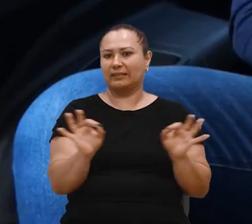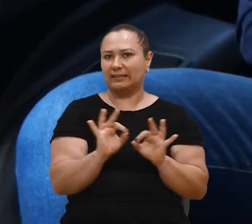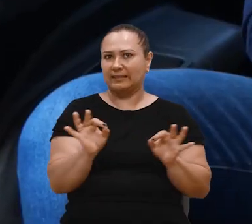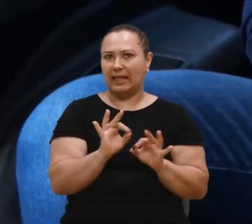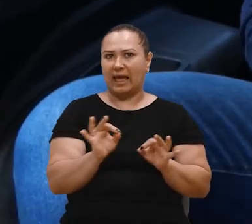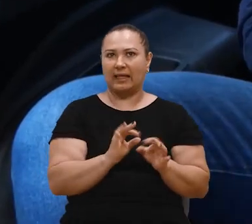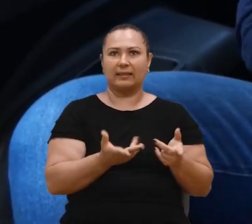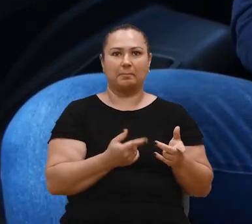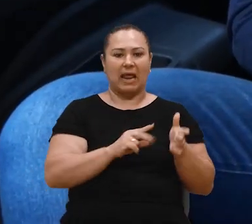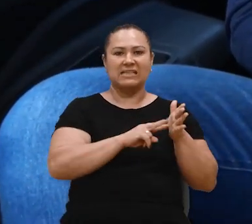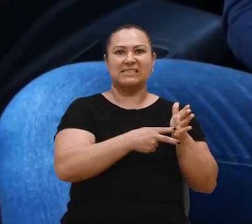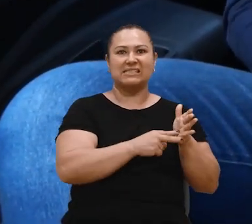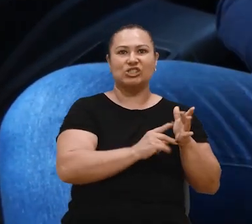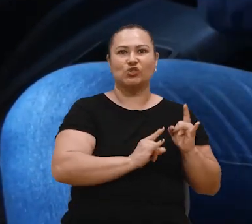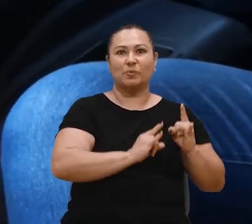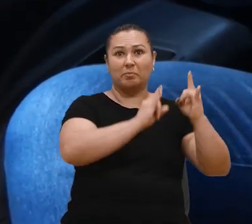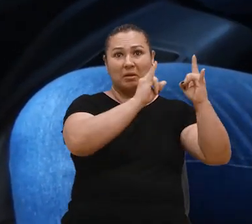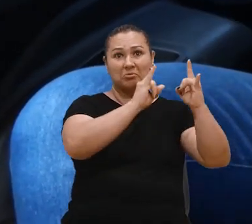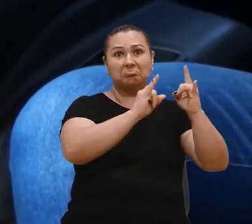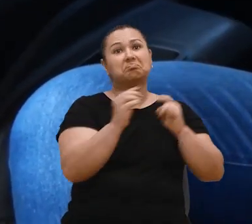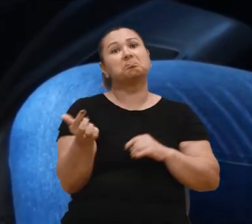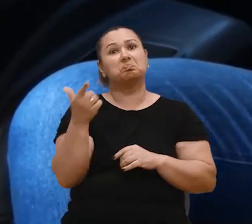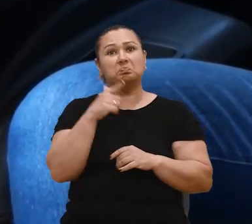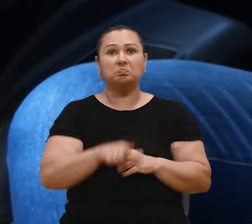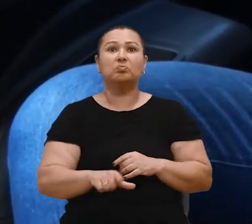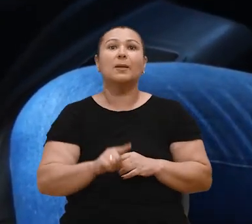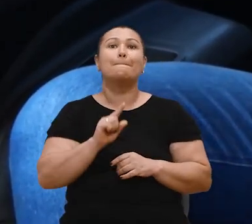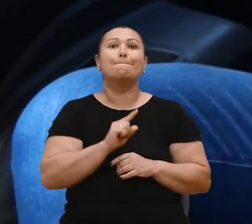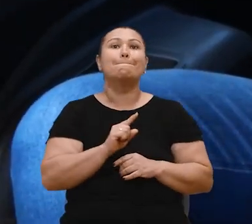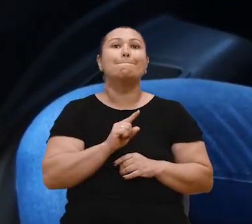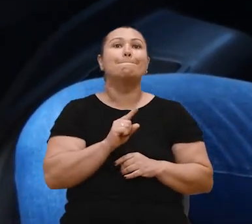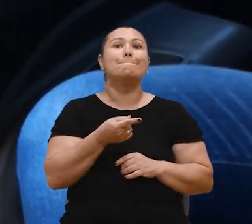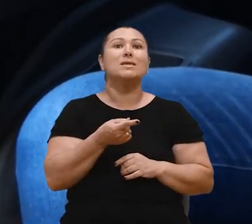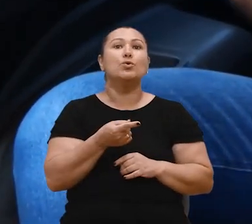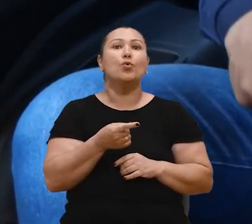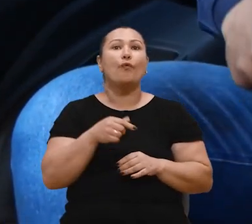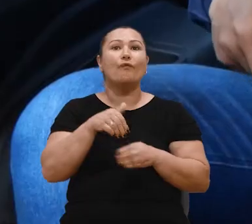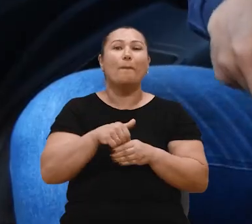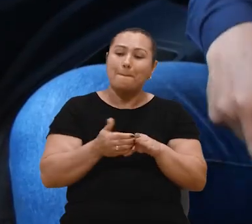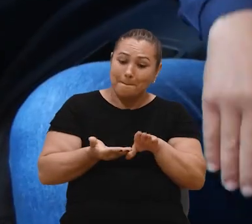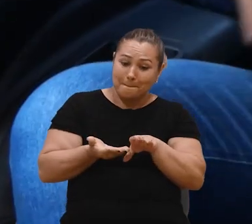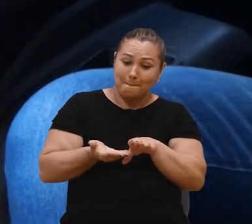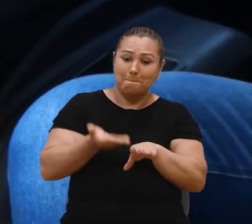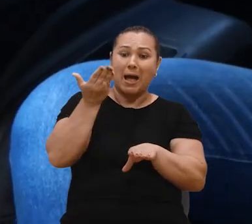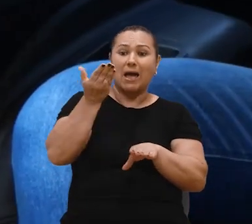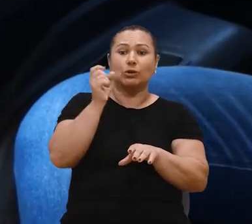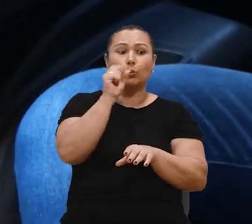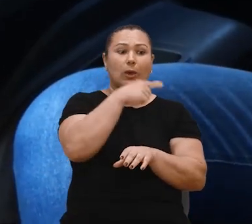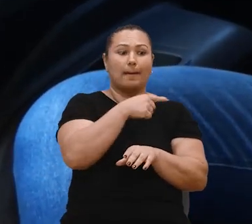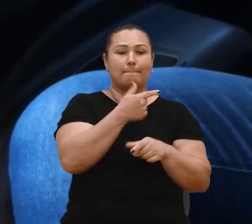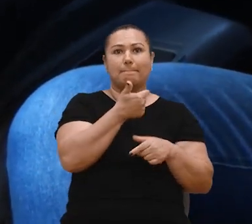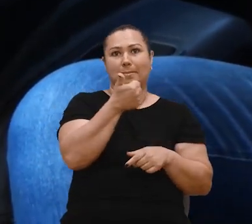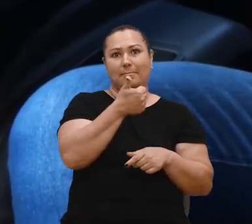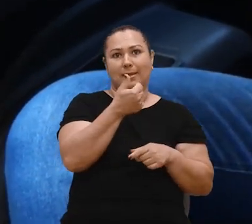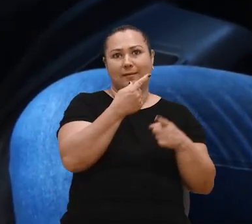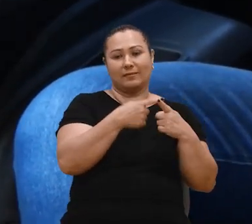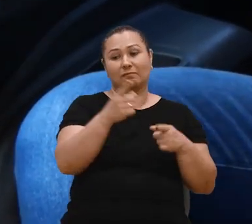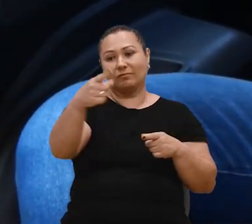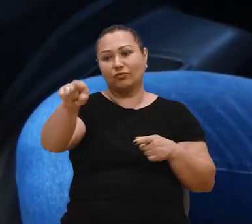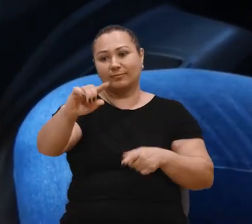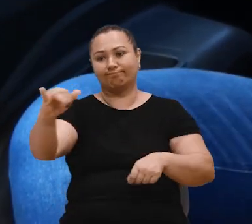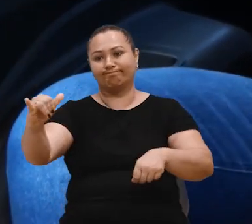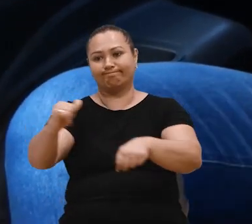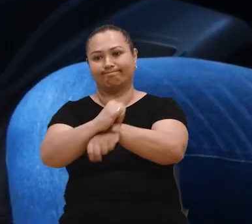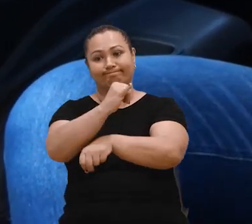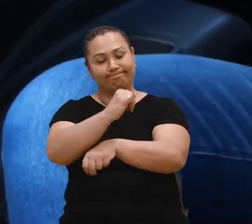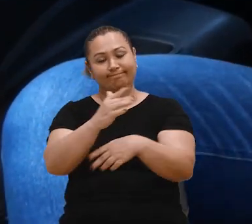prédio, né? E eu fui reeleito com 1000 votos, quase 1000 votos a mais do que a primeira vez. Então, vocês estavam enganados e provavelmente